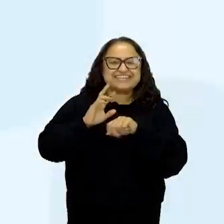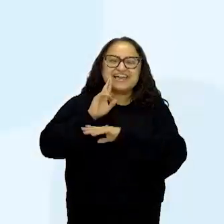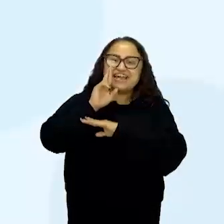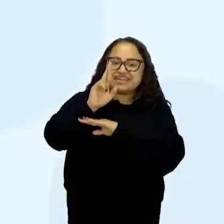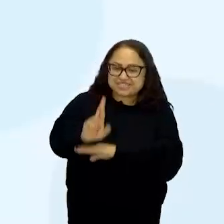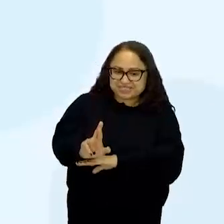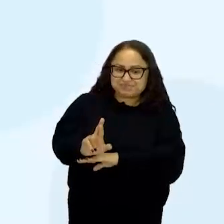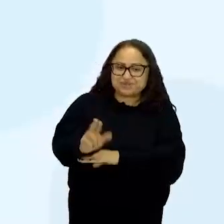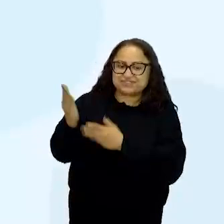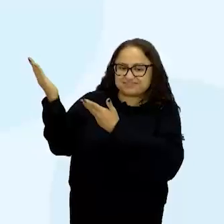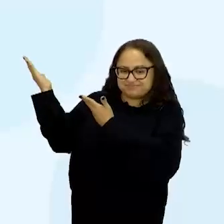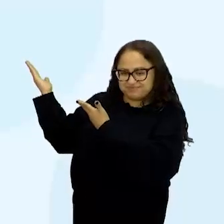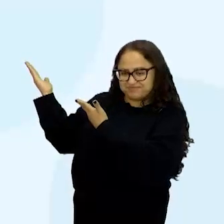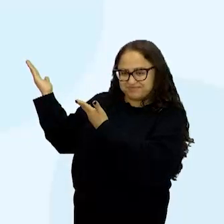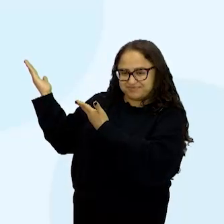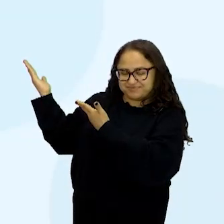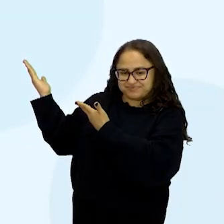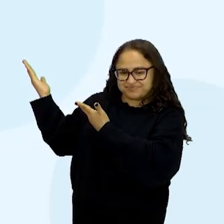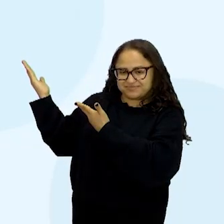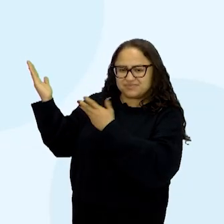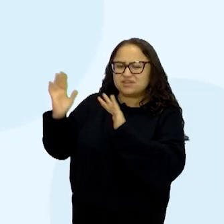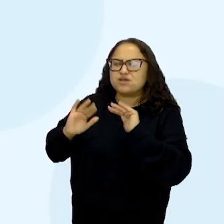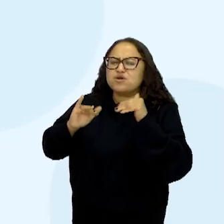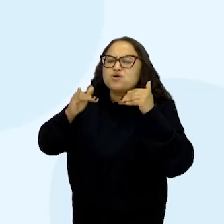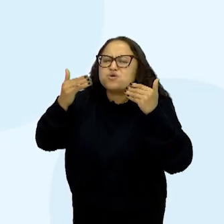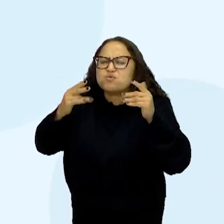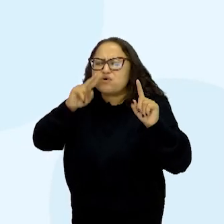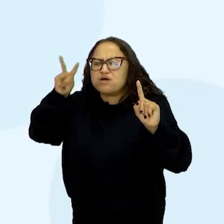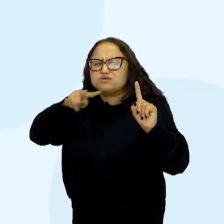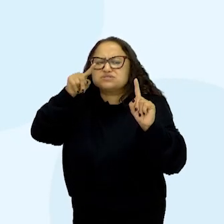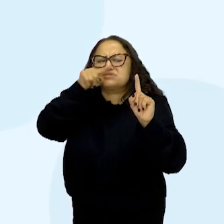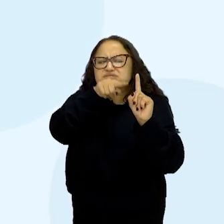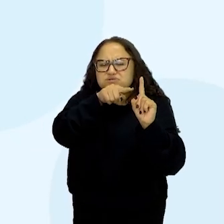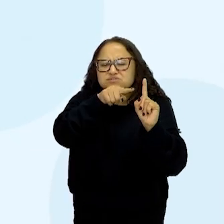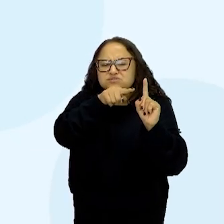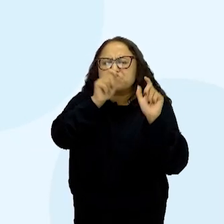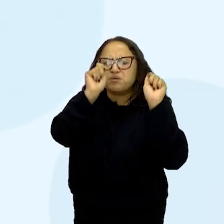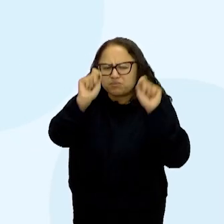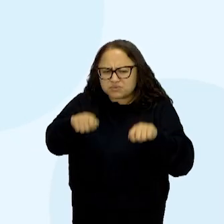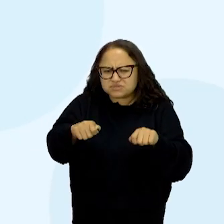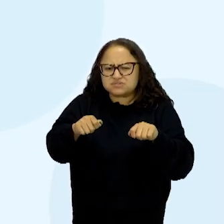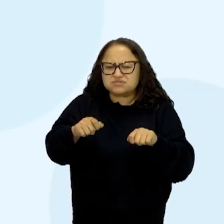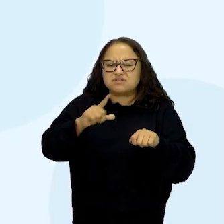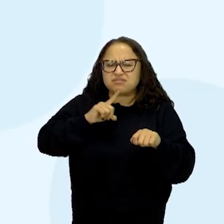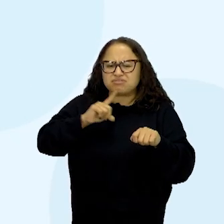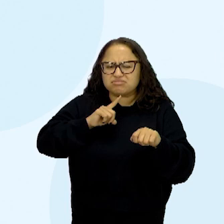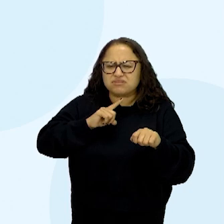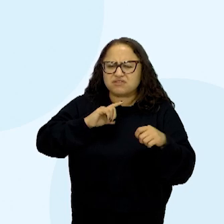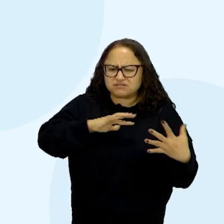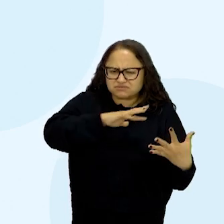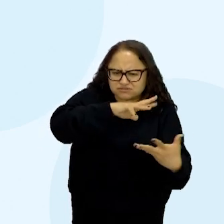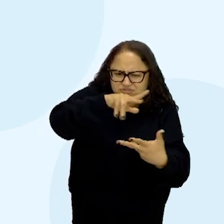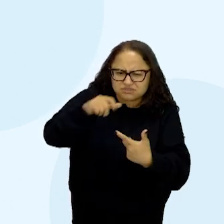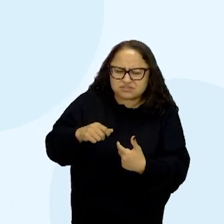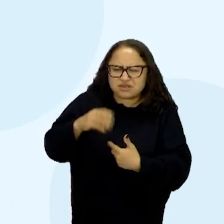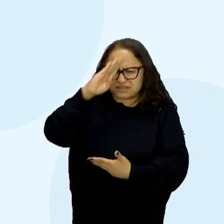resposta para esta pergunta, tá? Então, what is a stereotype? A possible answer is that it's a fixed